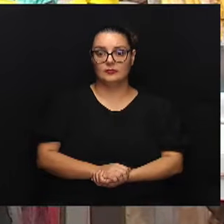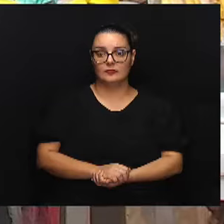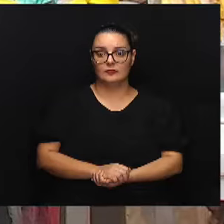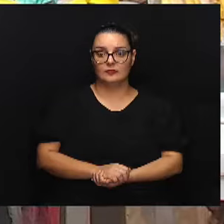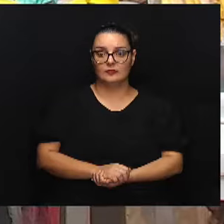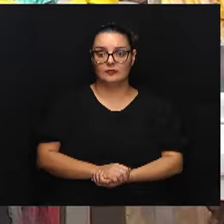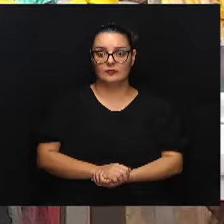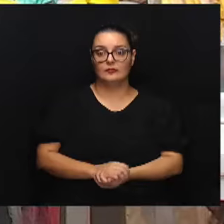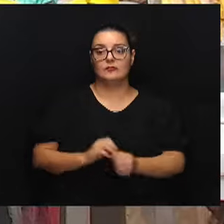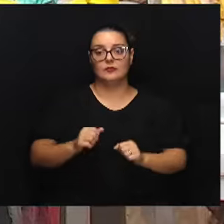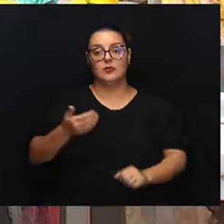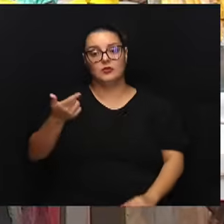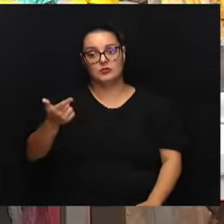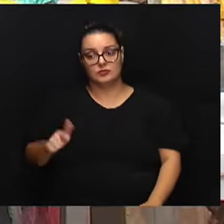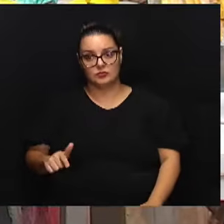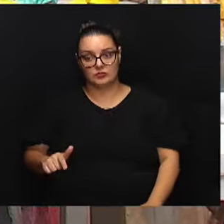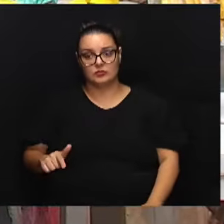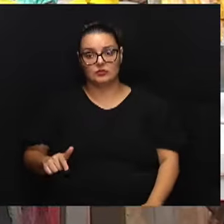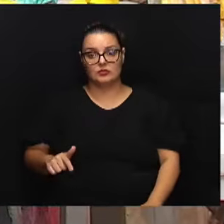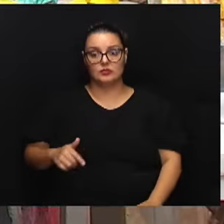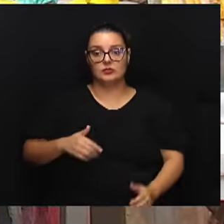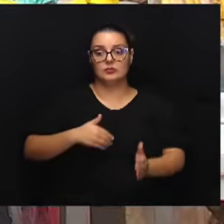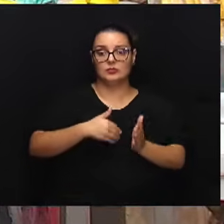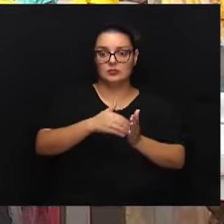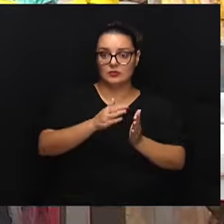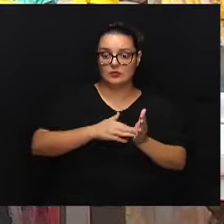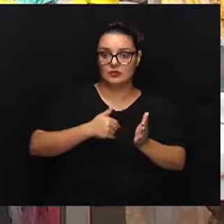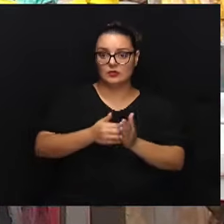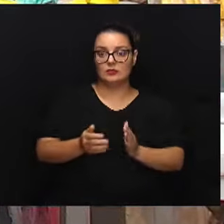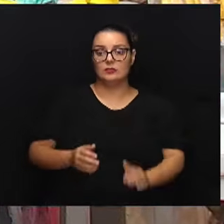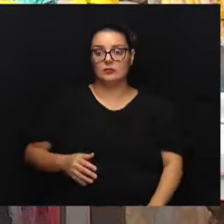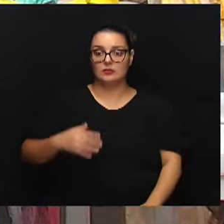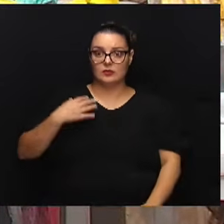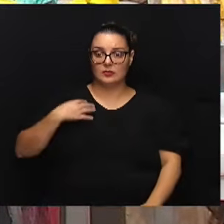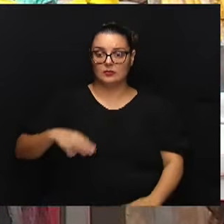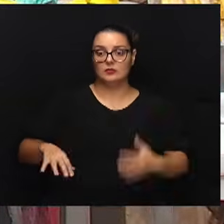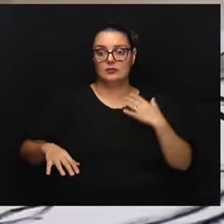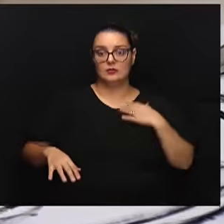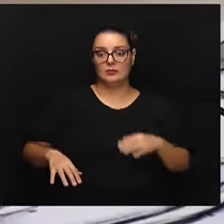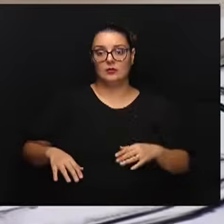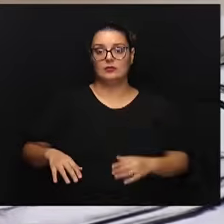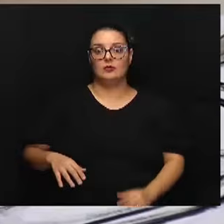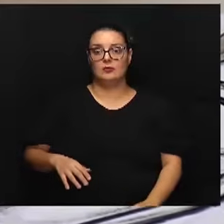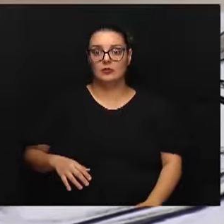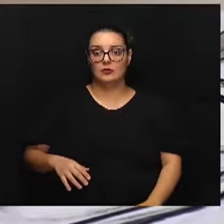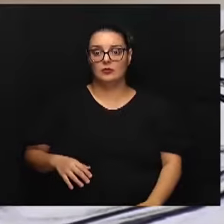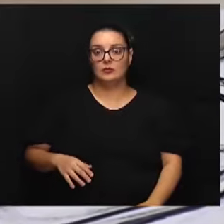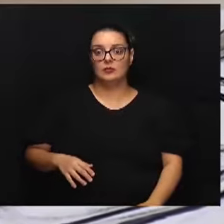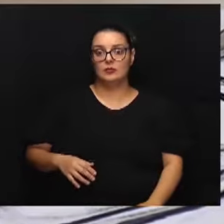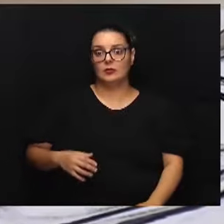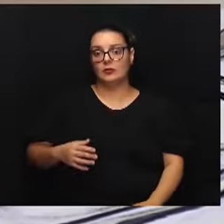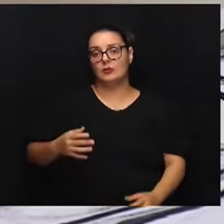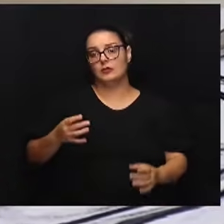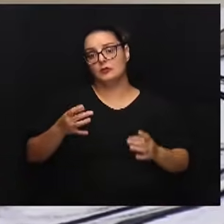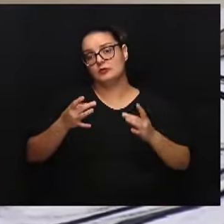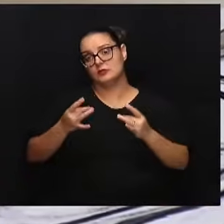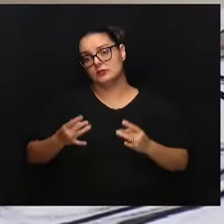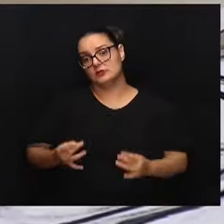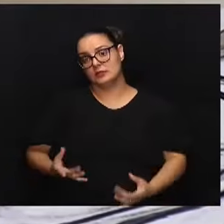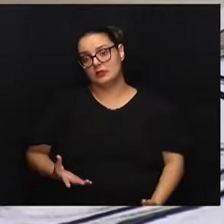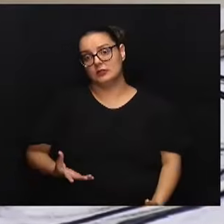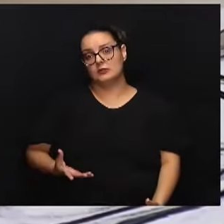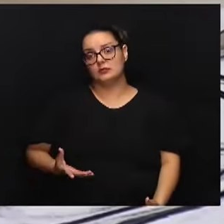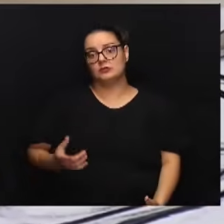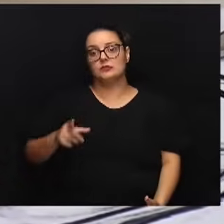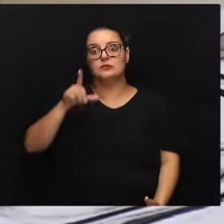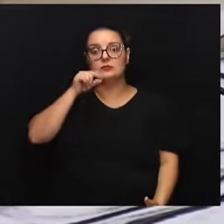podem continuar usando esse mesmo pincel para dar uma manchada, para mostrar um pouquinho melhor alguns detalhes desse pássaro. Ó, vou passar aqui, ó, para